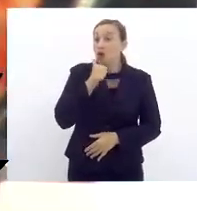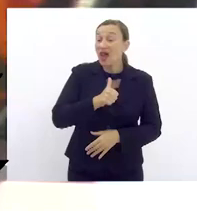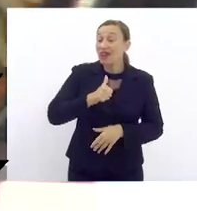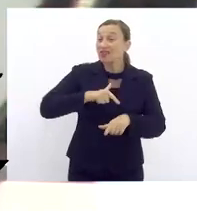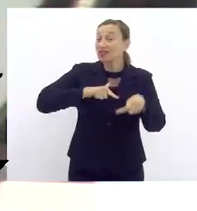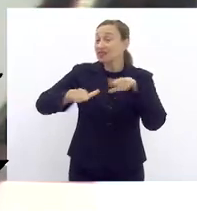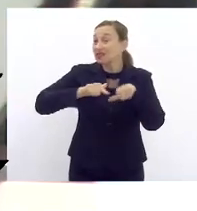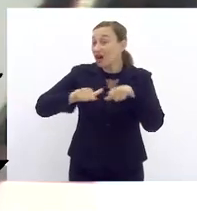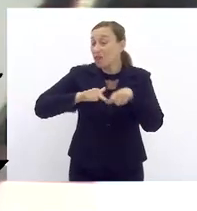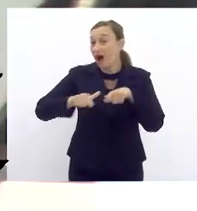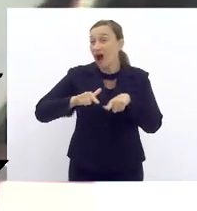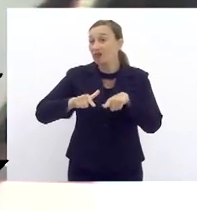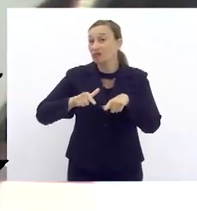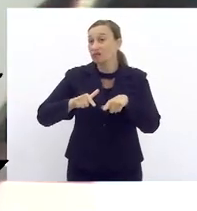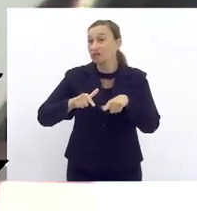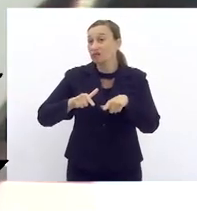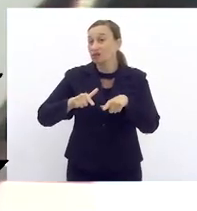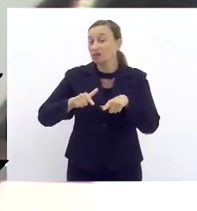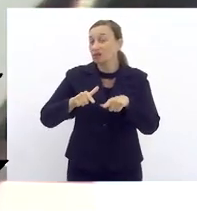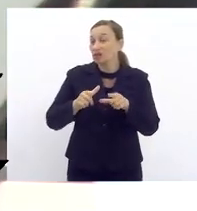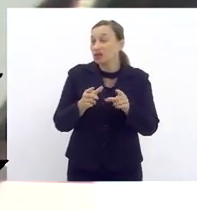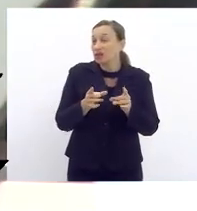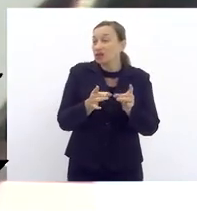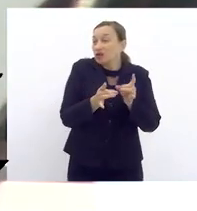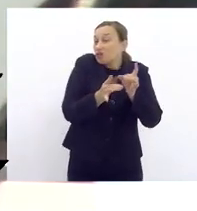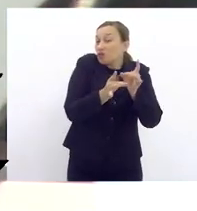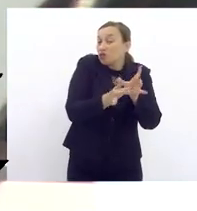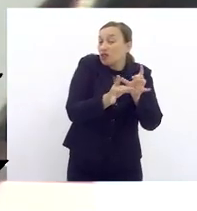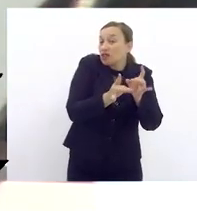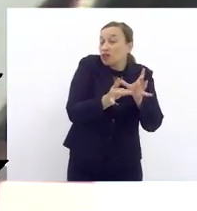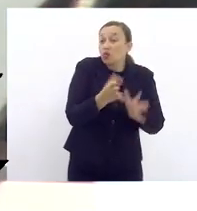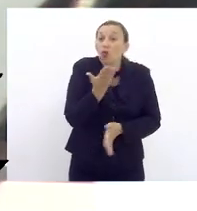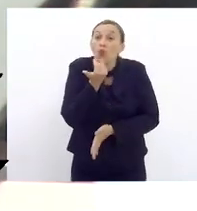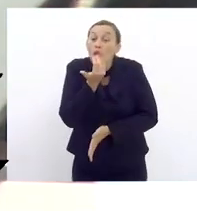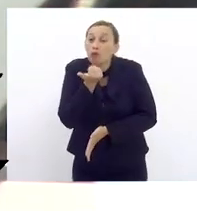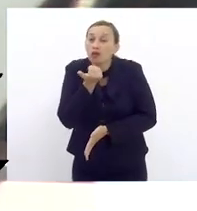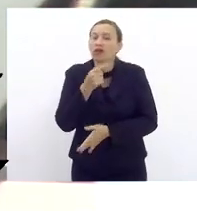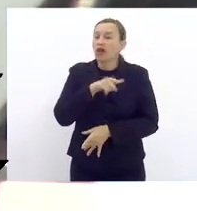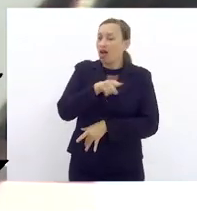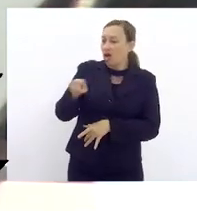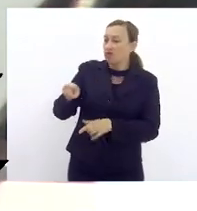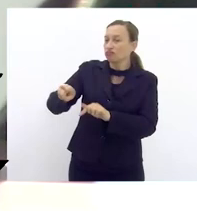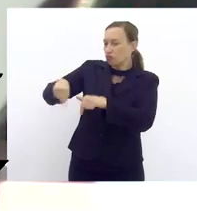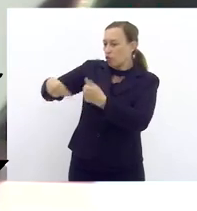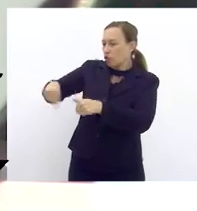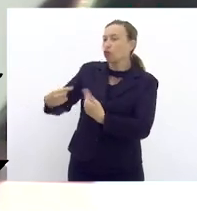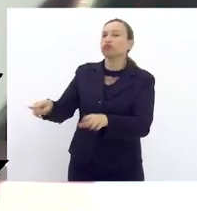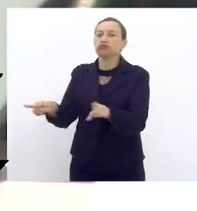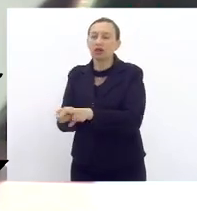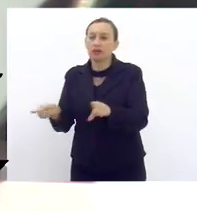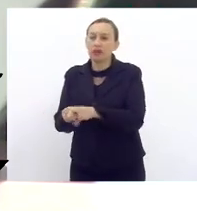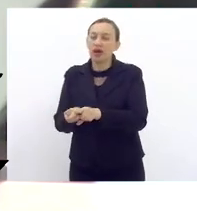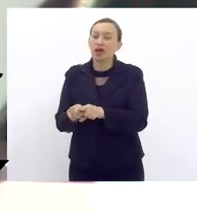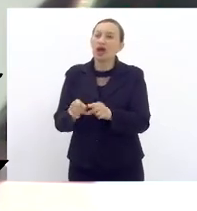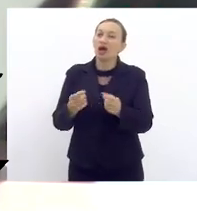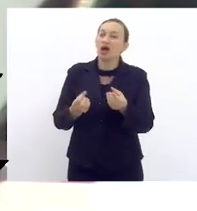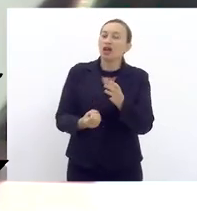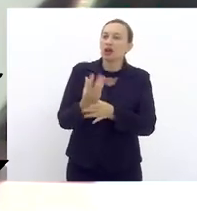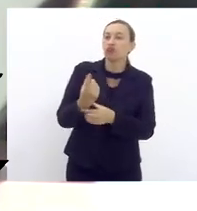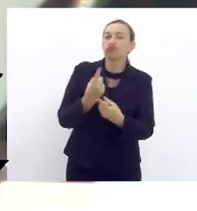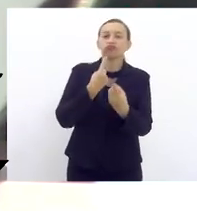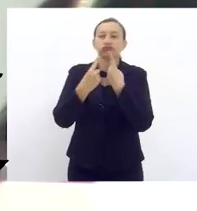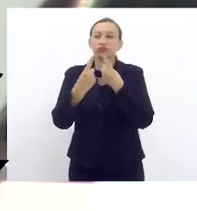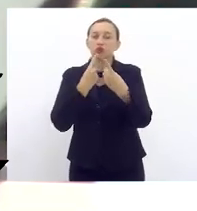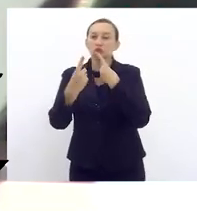com Quitutes né Então essa Irmandade também nos provocou a fazer o debate com